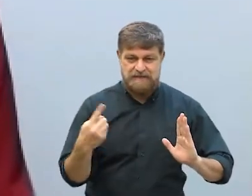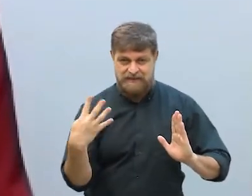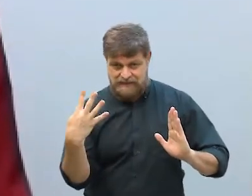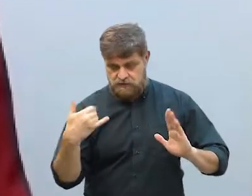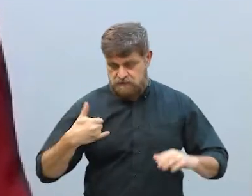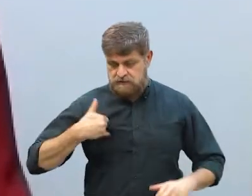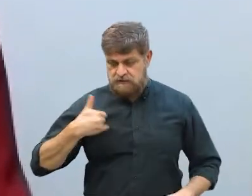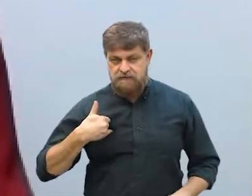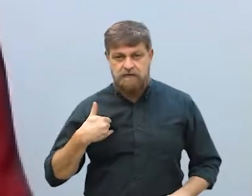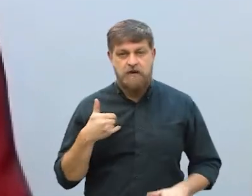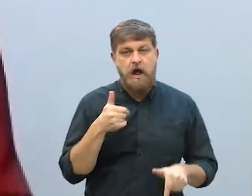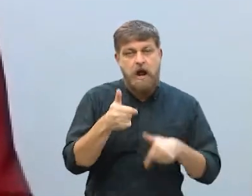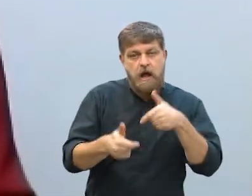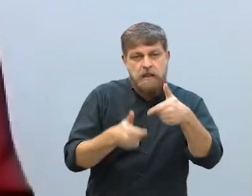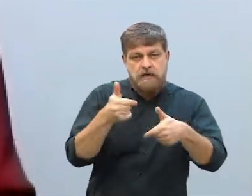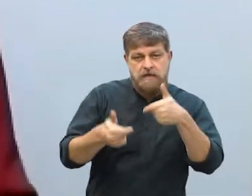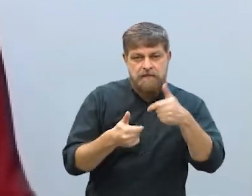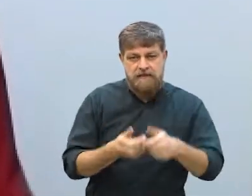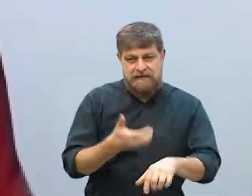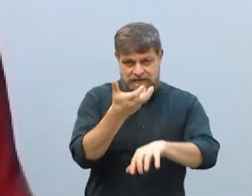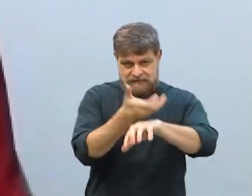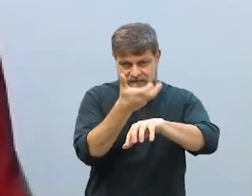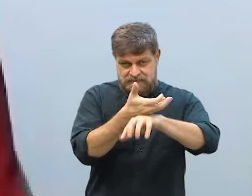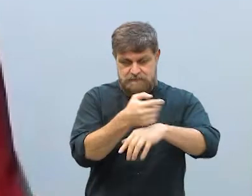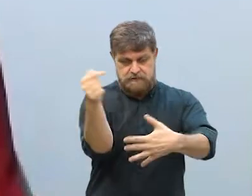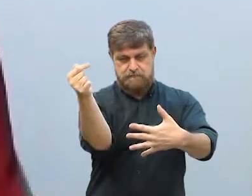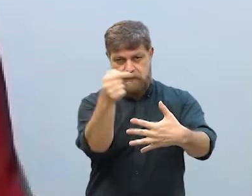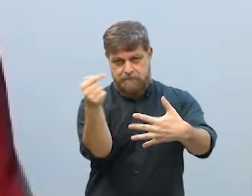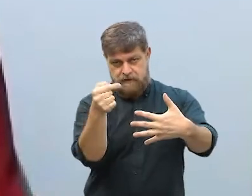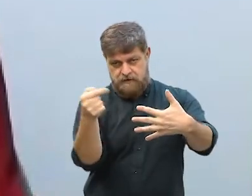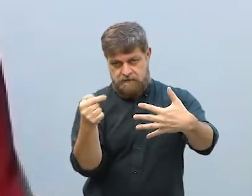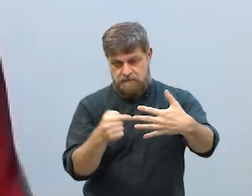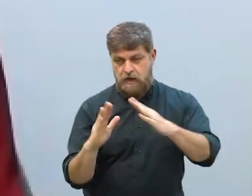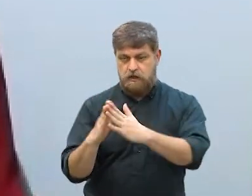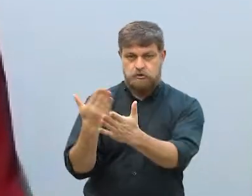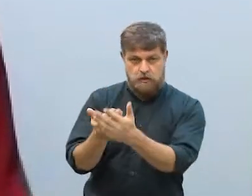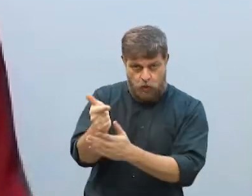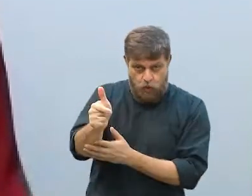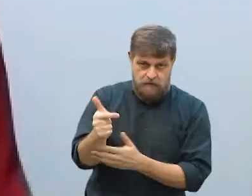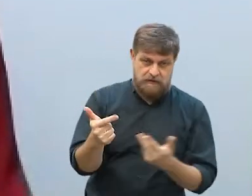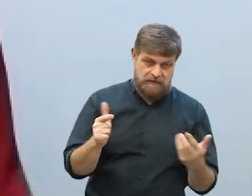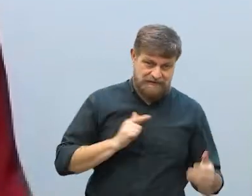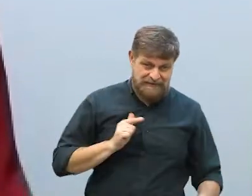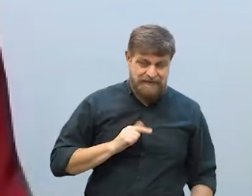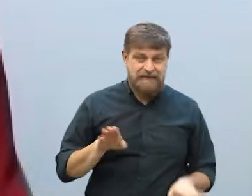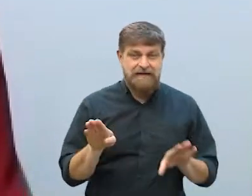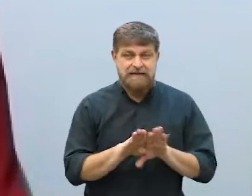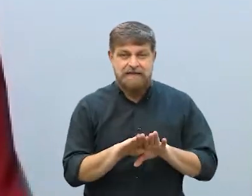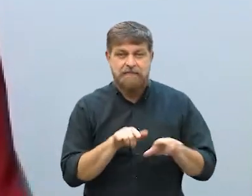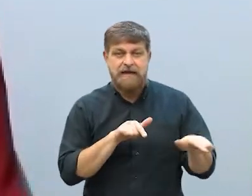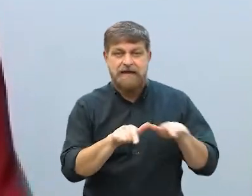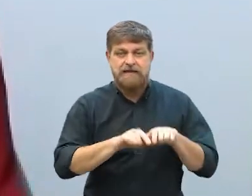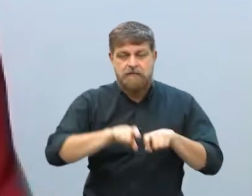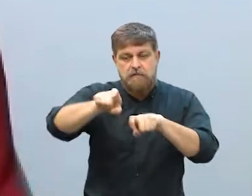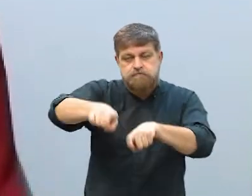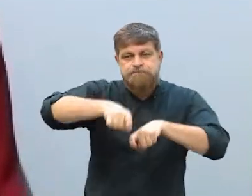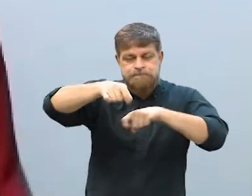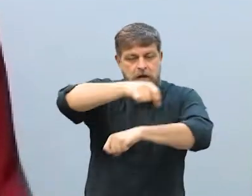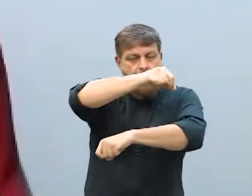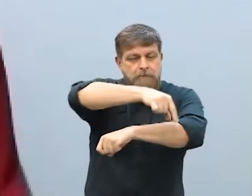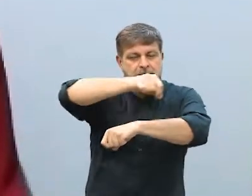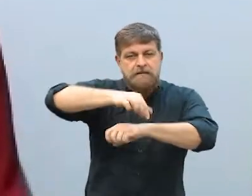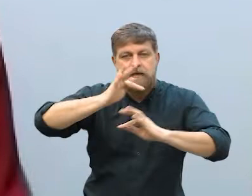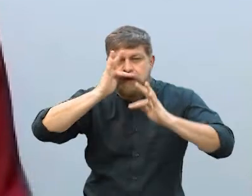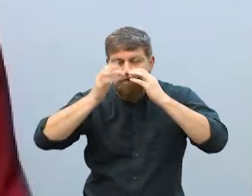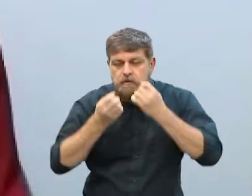das matérias que tem em outras escolas, eles trabalham também com jardinagem, eles